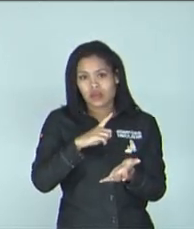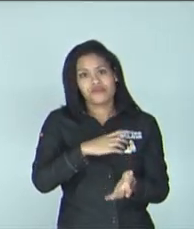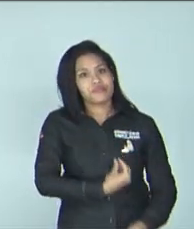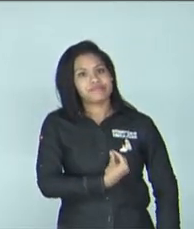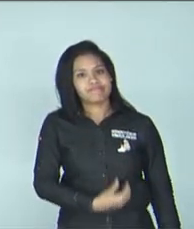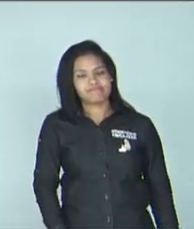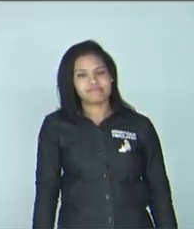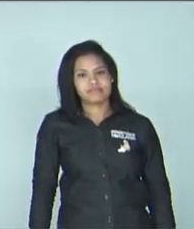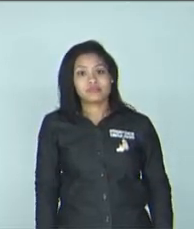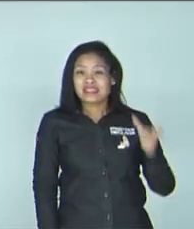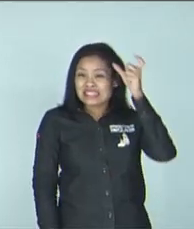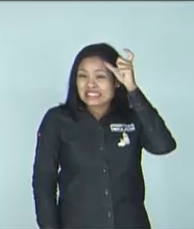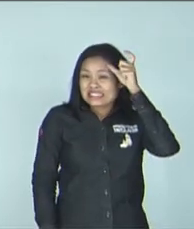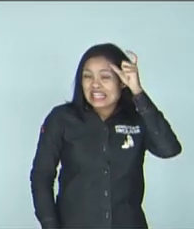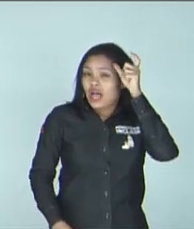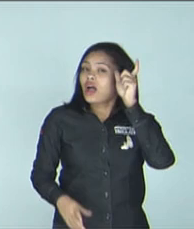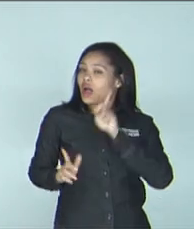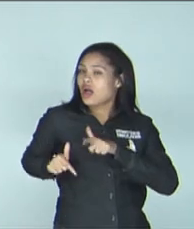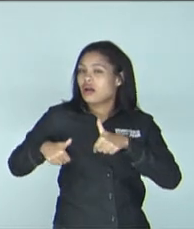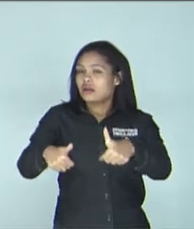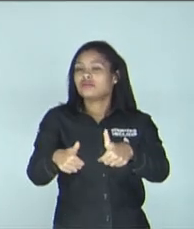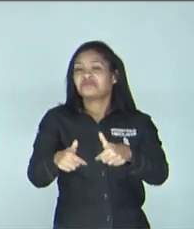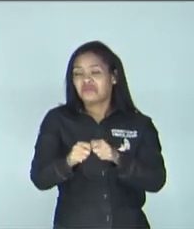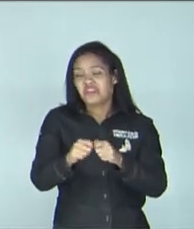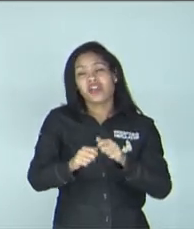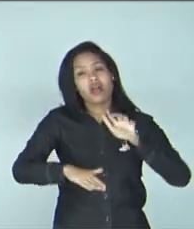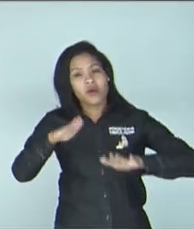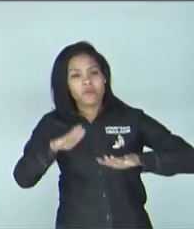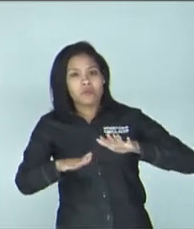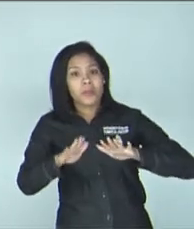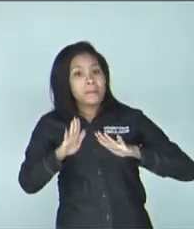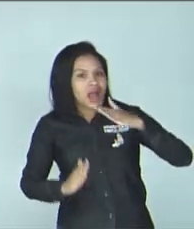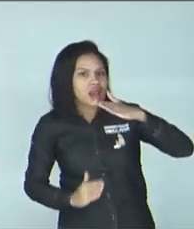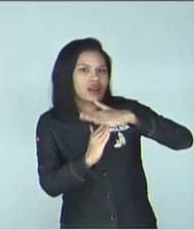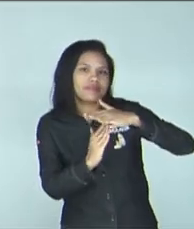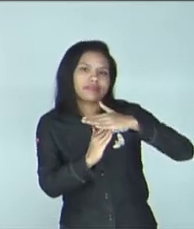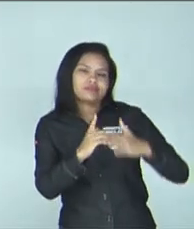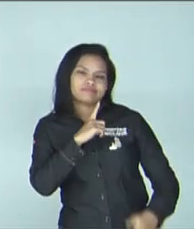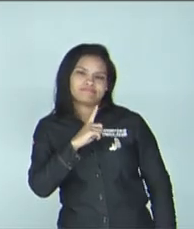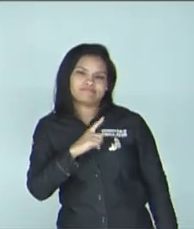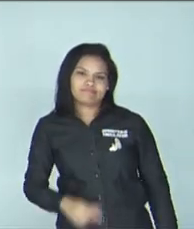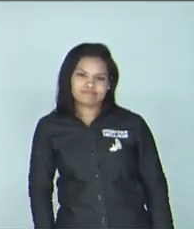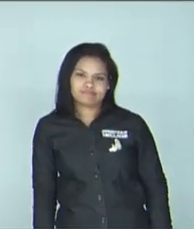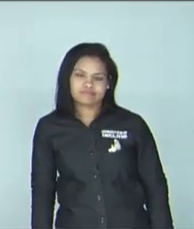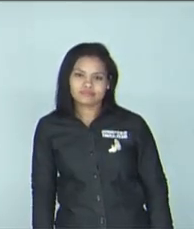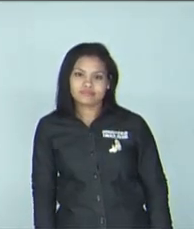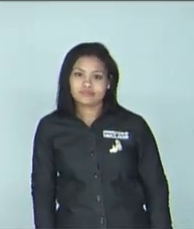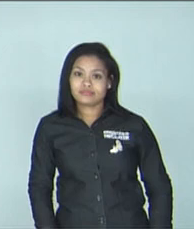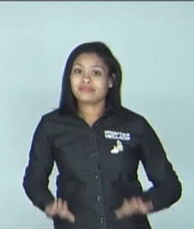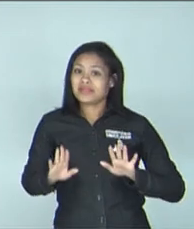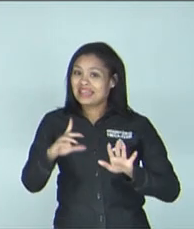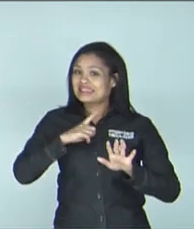oi e o diabo fez algumas coisas ele tem limite oi e aí venha